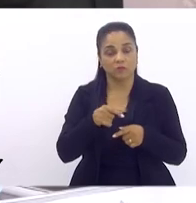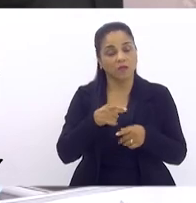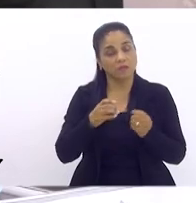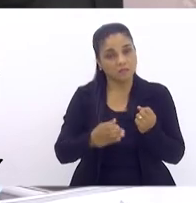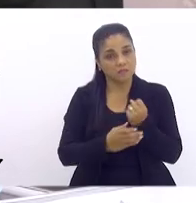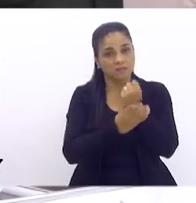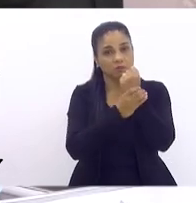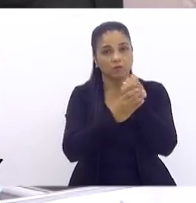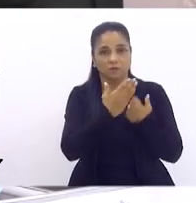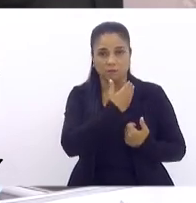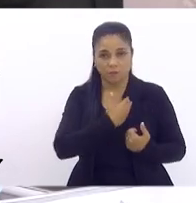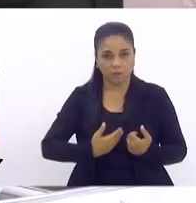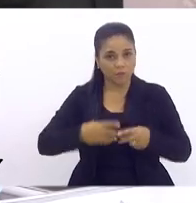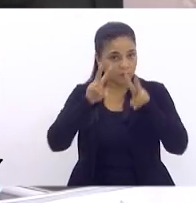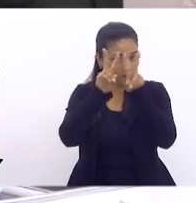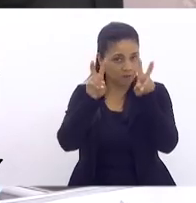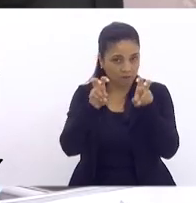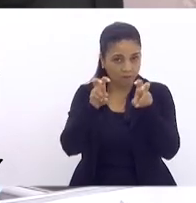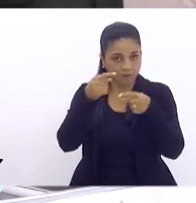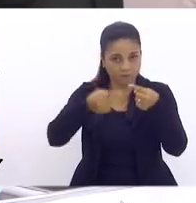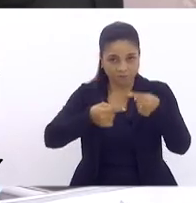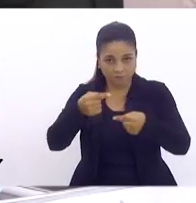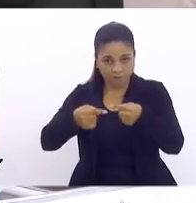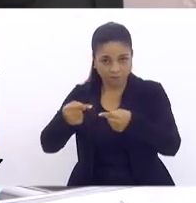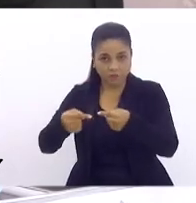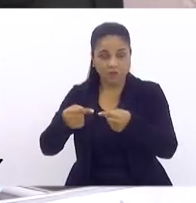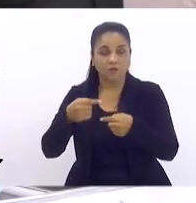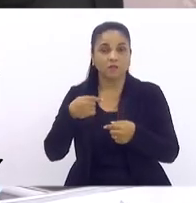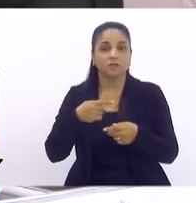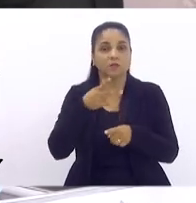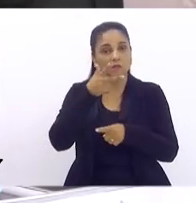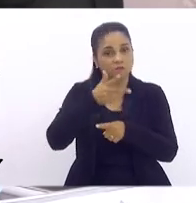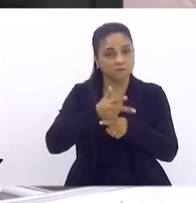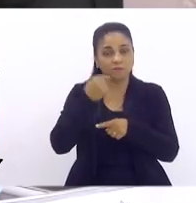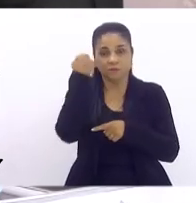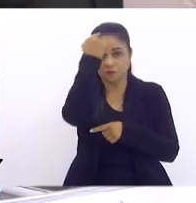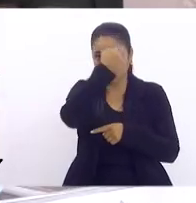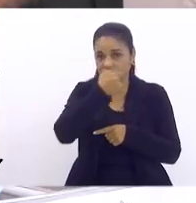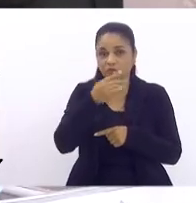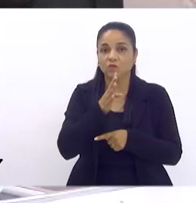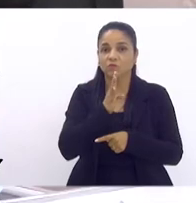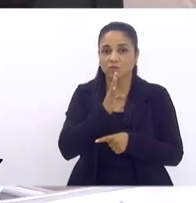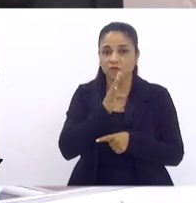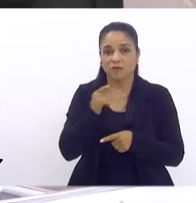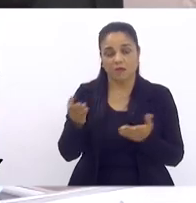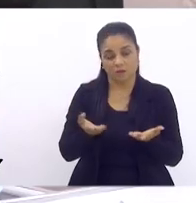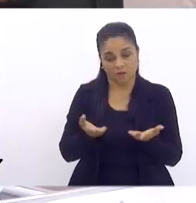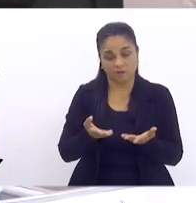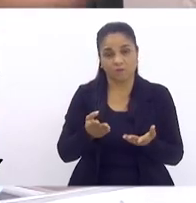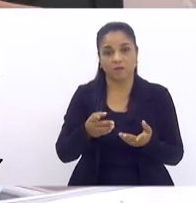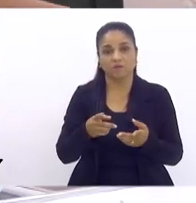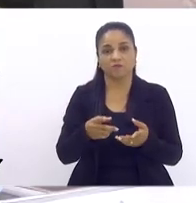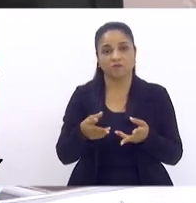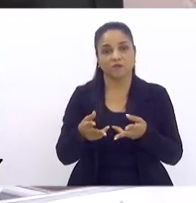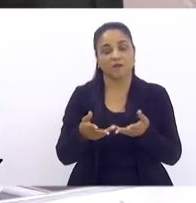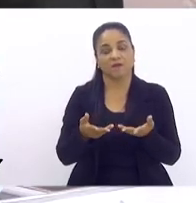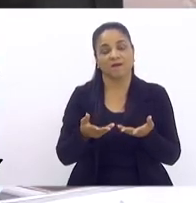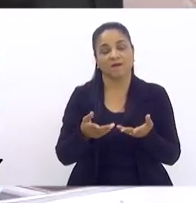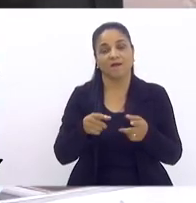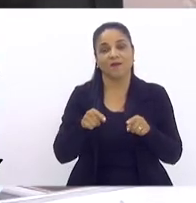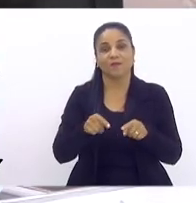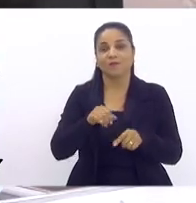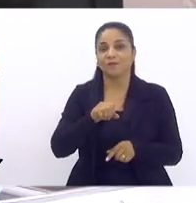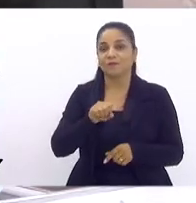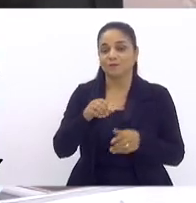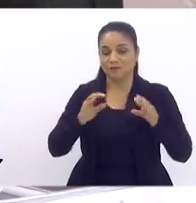é um grande debate desde das câmaras de reconhecimento facial e a gente tá vendo isso agora no caso de São Januário mas caímos aquilo